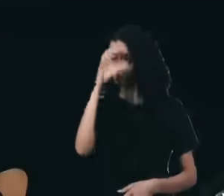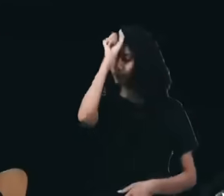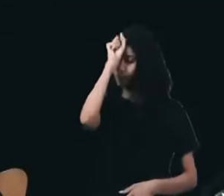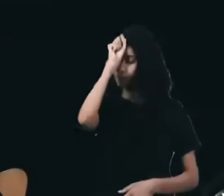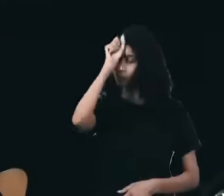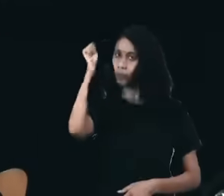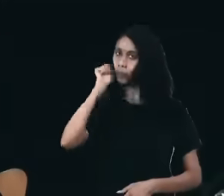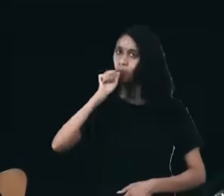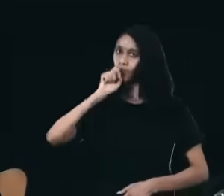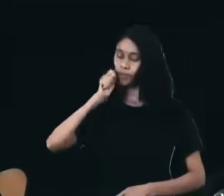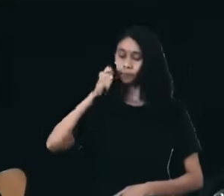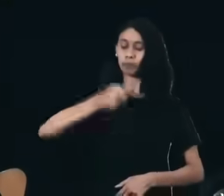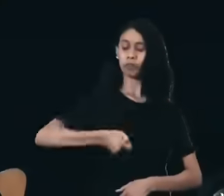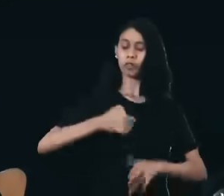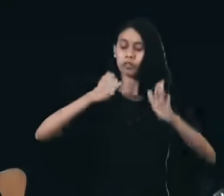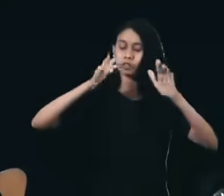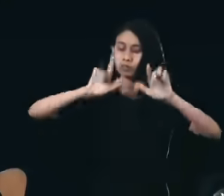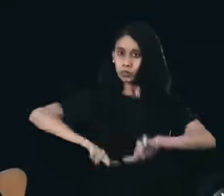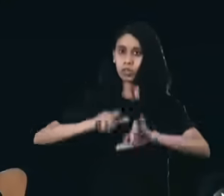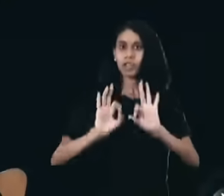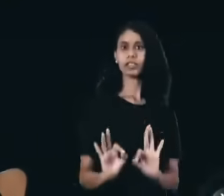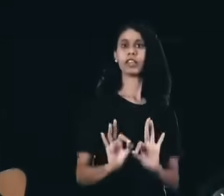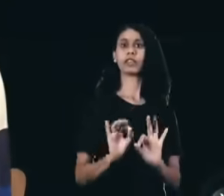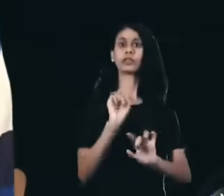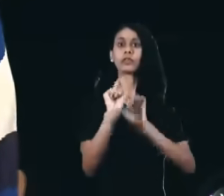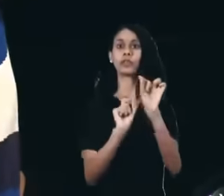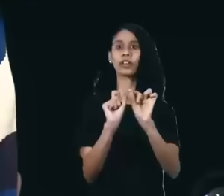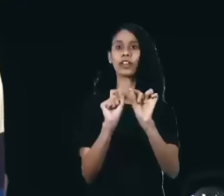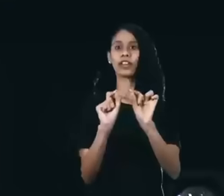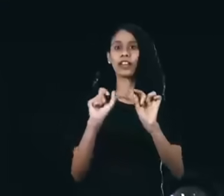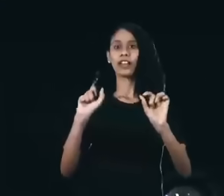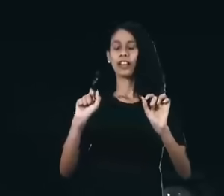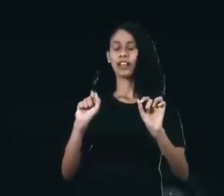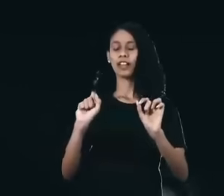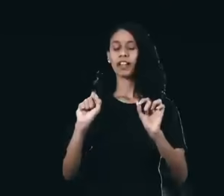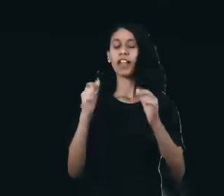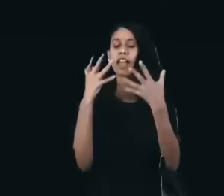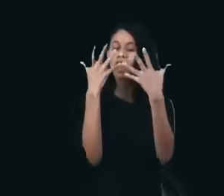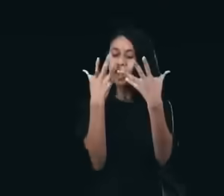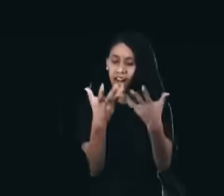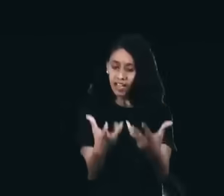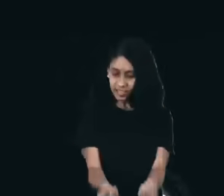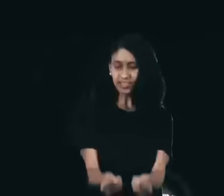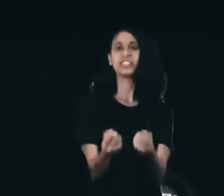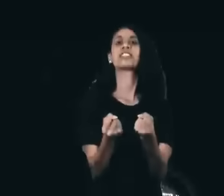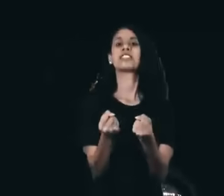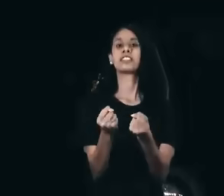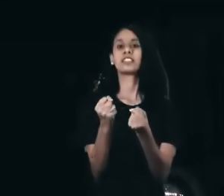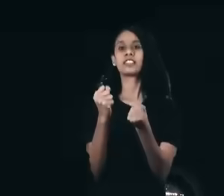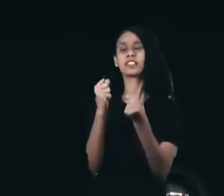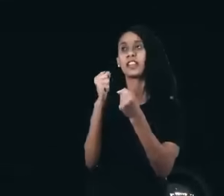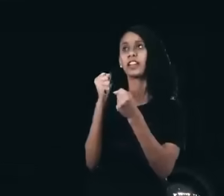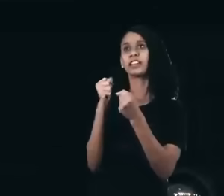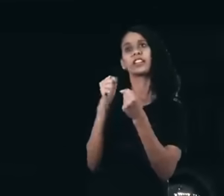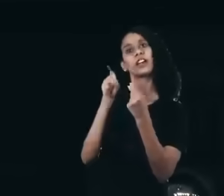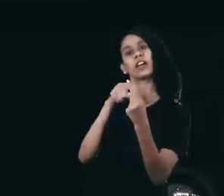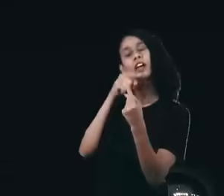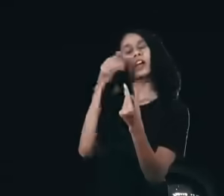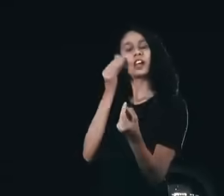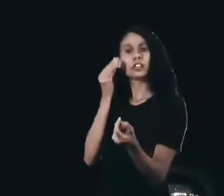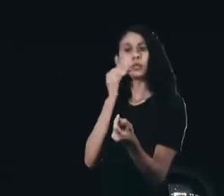mulher posicionada é que ela abraça o seu chamado sem medo. Fala comigo, sem